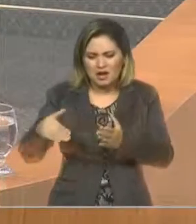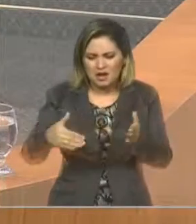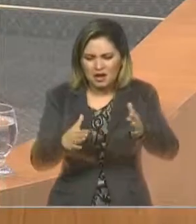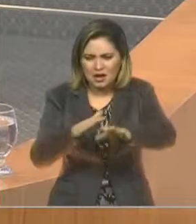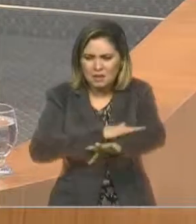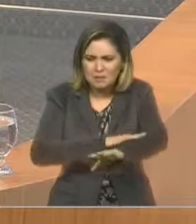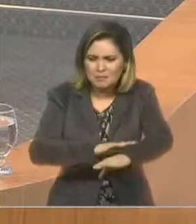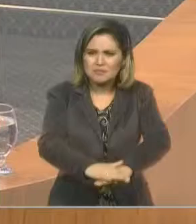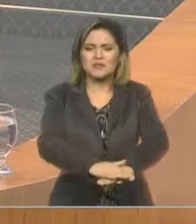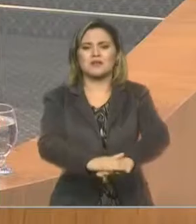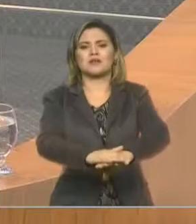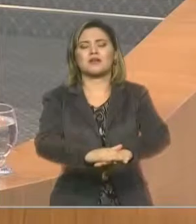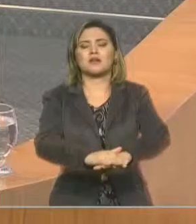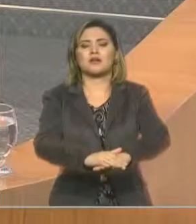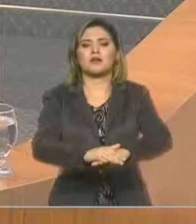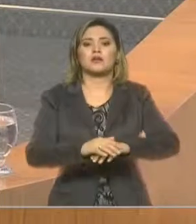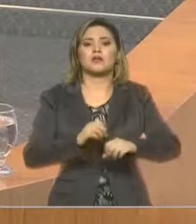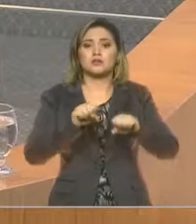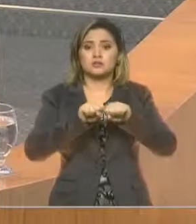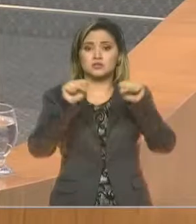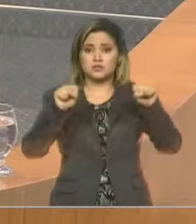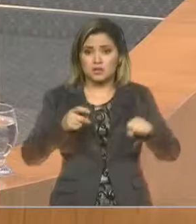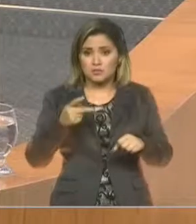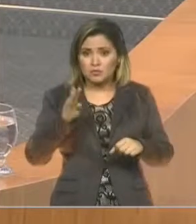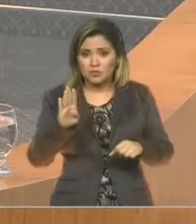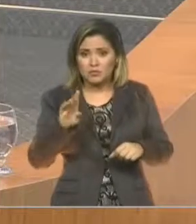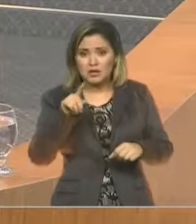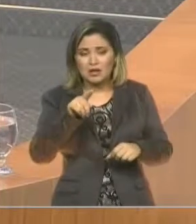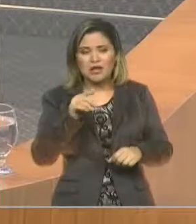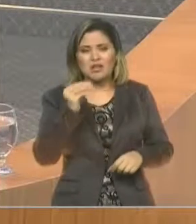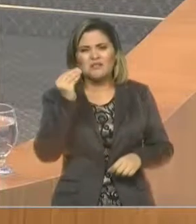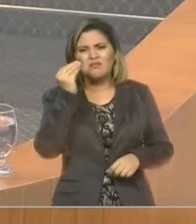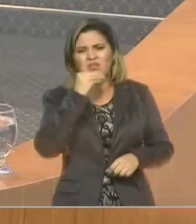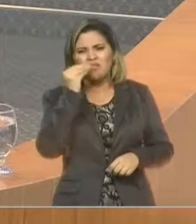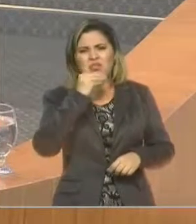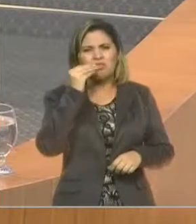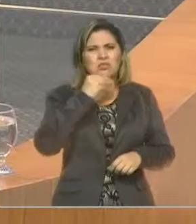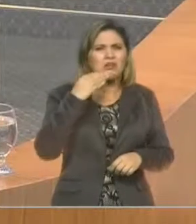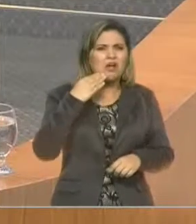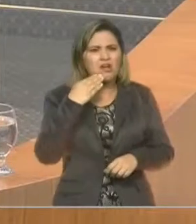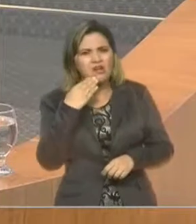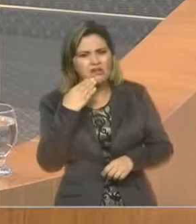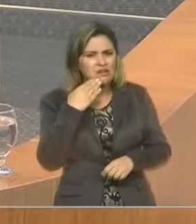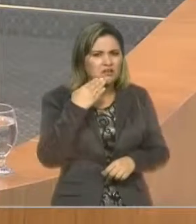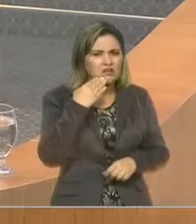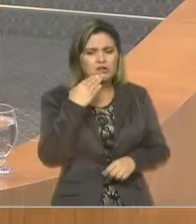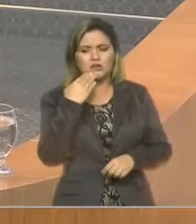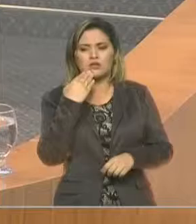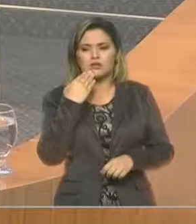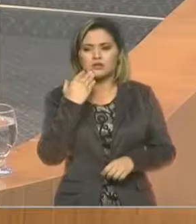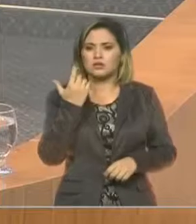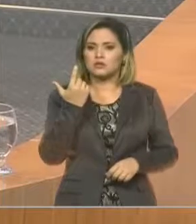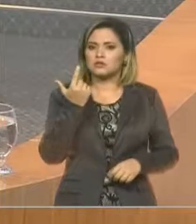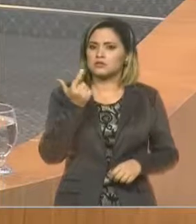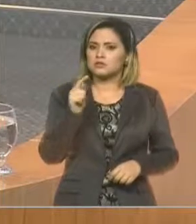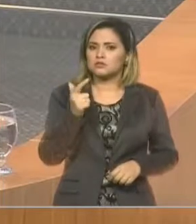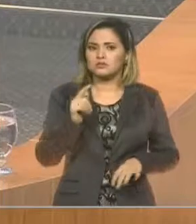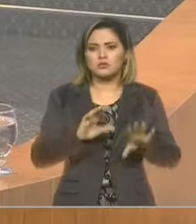são construídos por sistema público, eles vivem caindo. Eles não dimensionam uma coisa que a gente tem todo